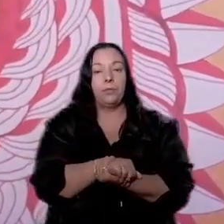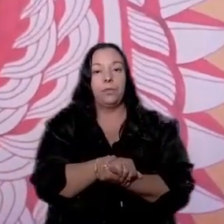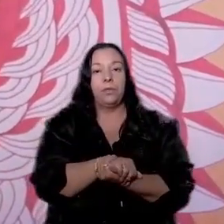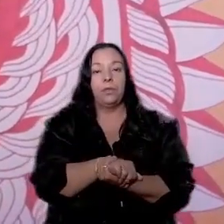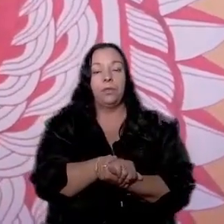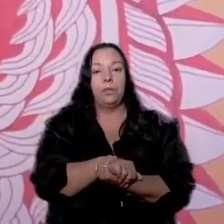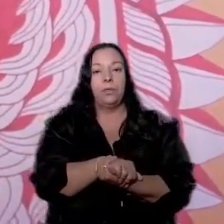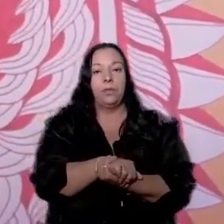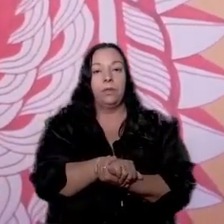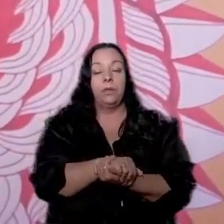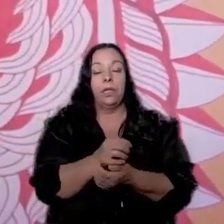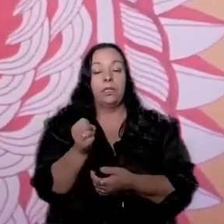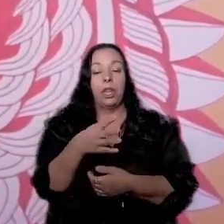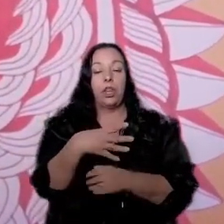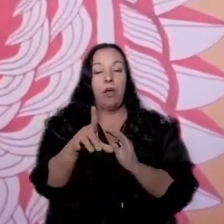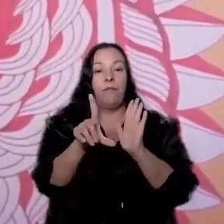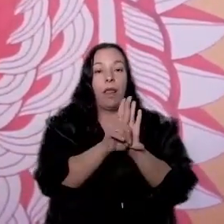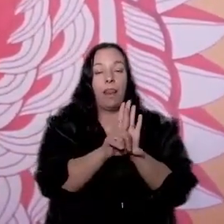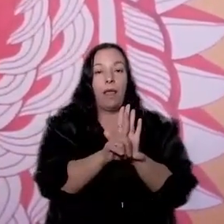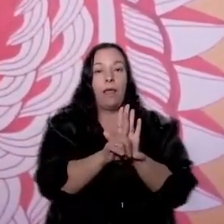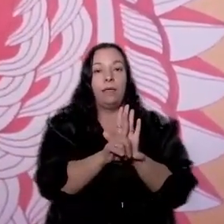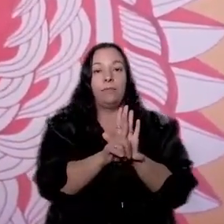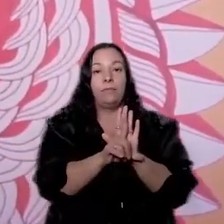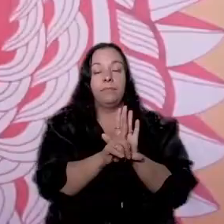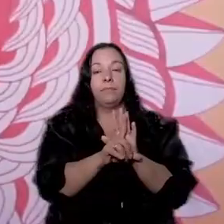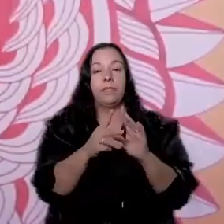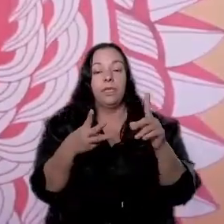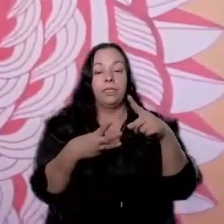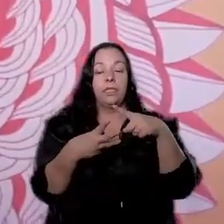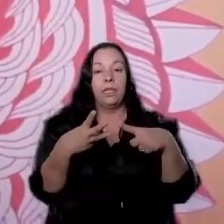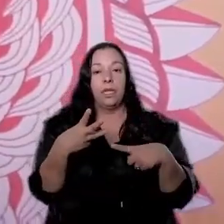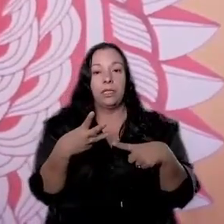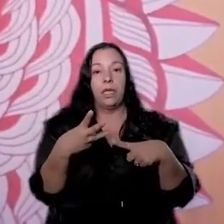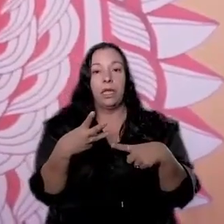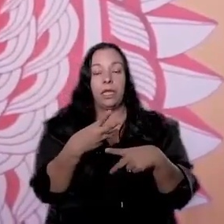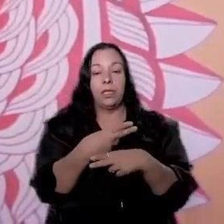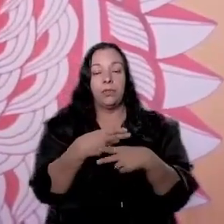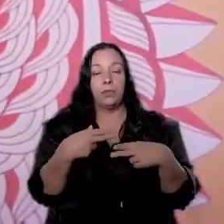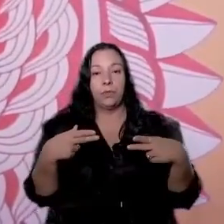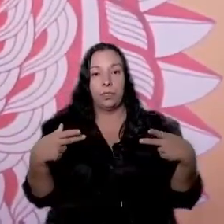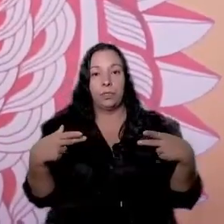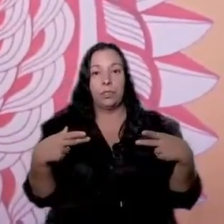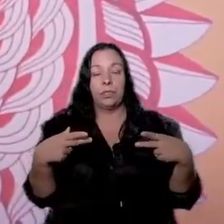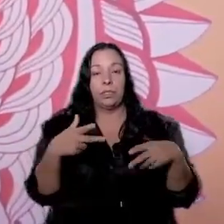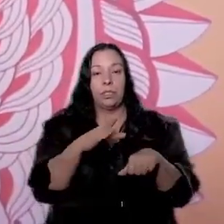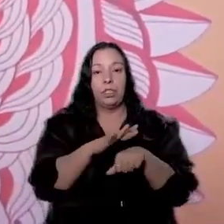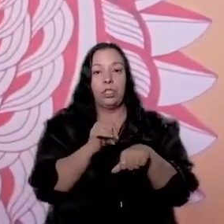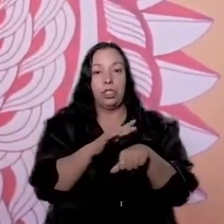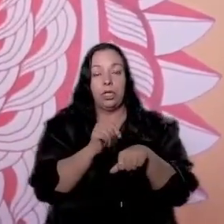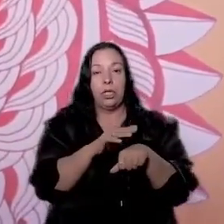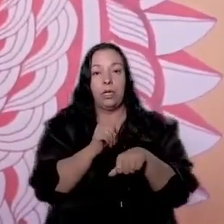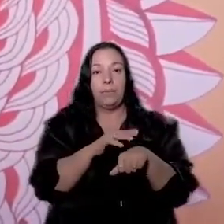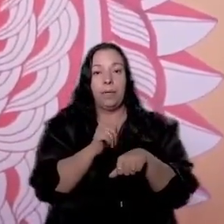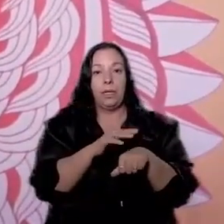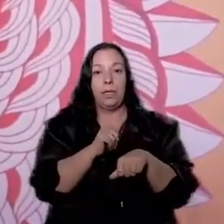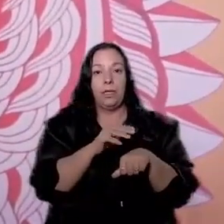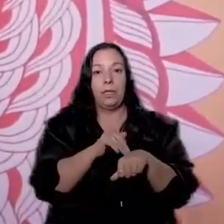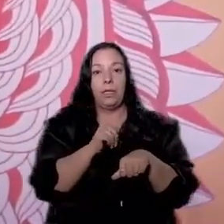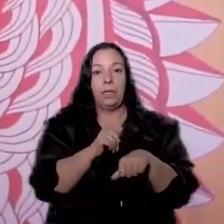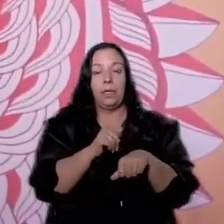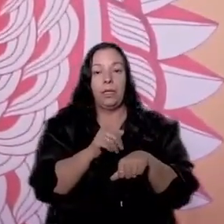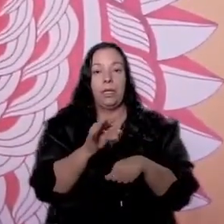essa ferramenta, essa nova lei que será criada, teriam 3 mecanismos distintos, que ele chama, lá na época ele chamava